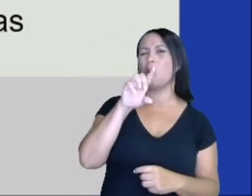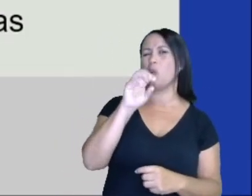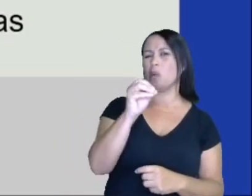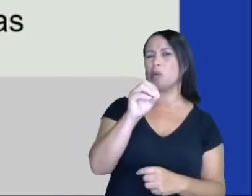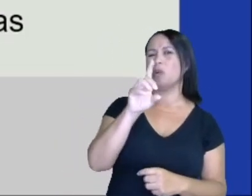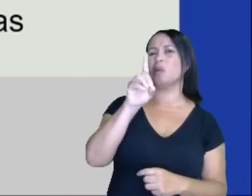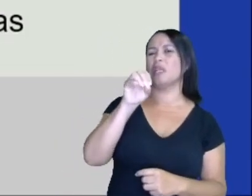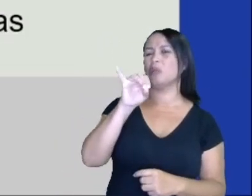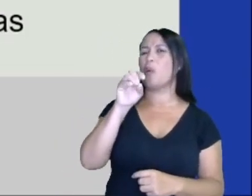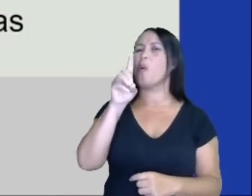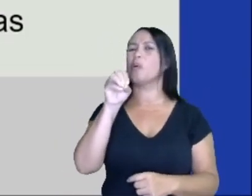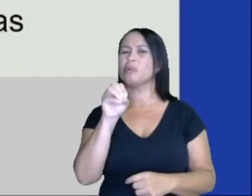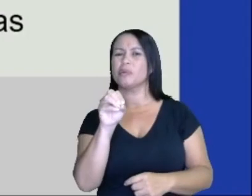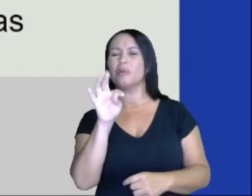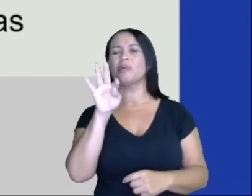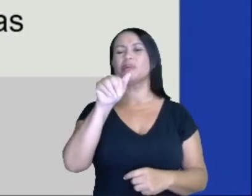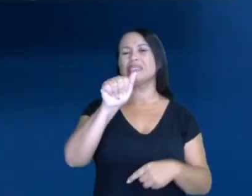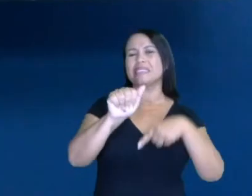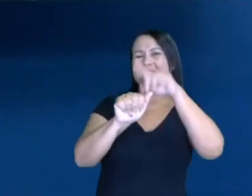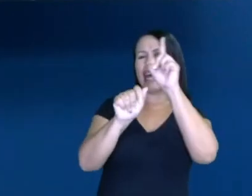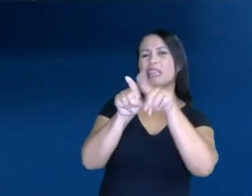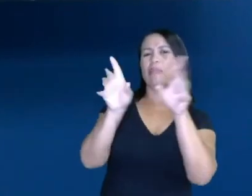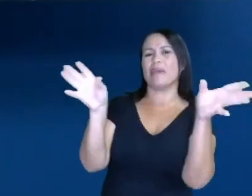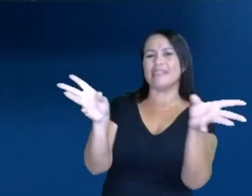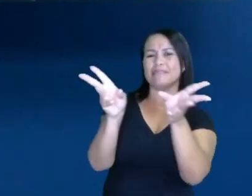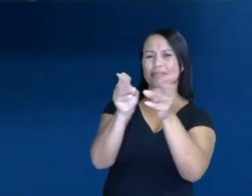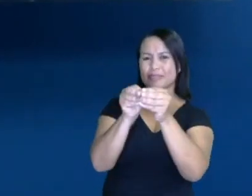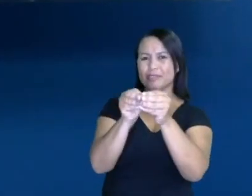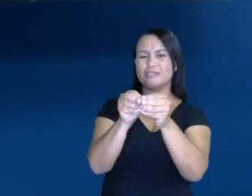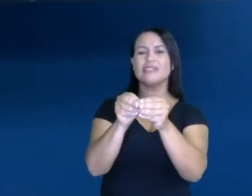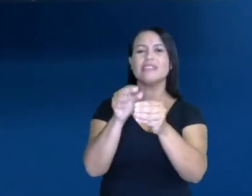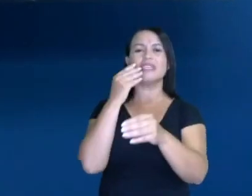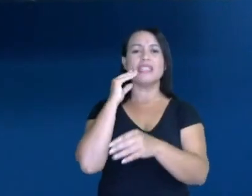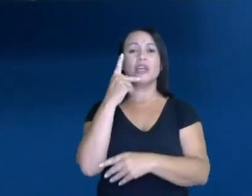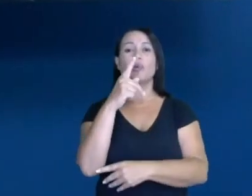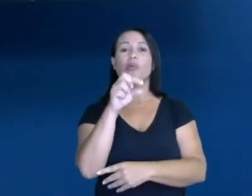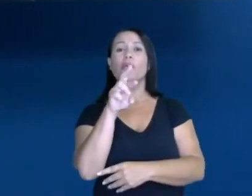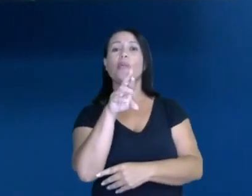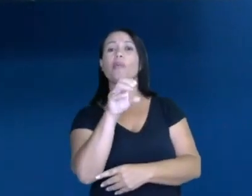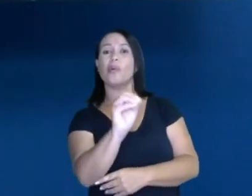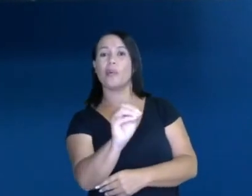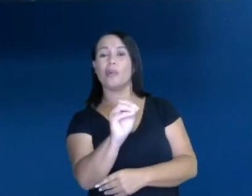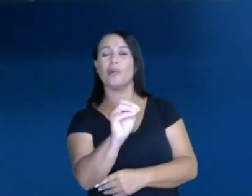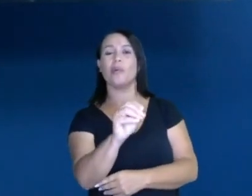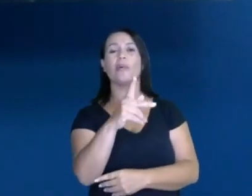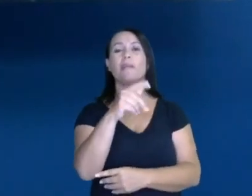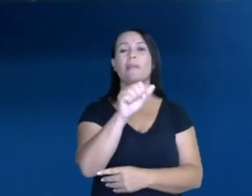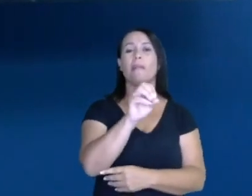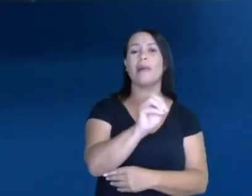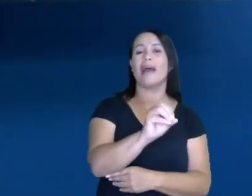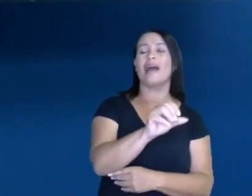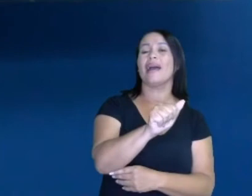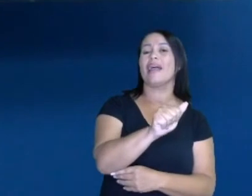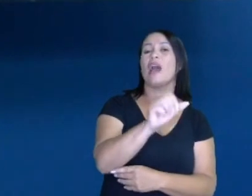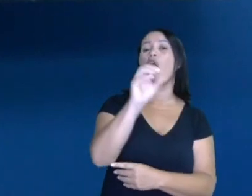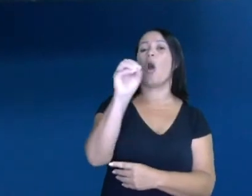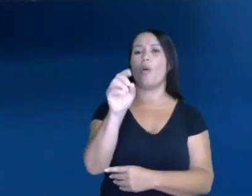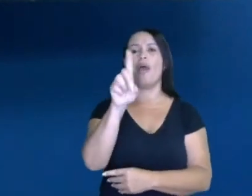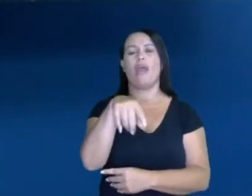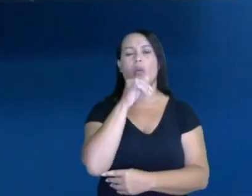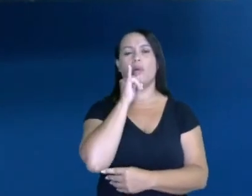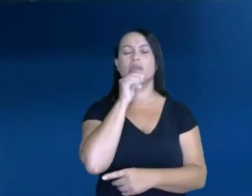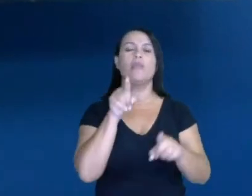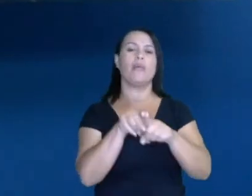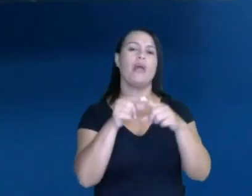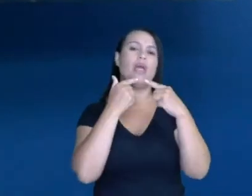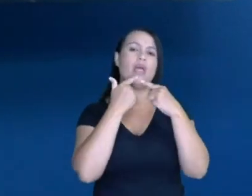tem abreviações. O tá, em vez de estar, e o pro, em vez do para o. Então, também um exemplo de